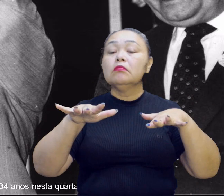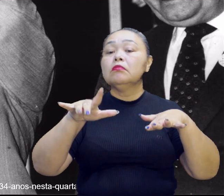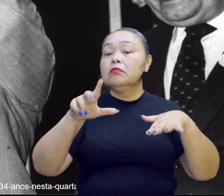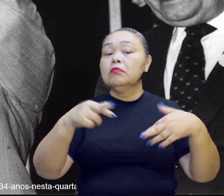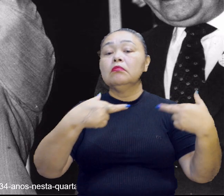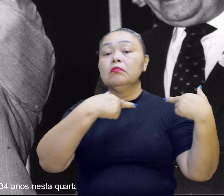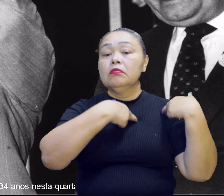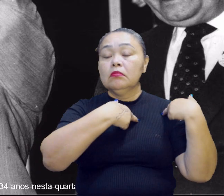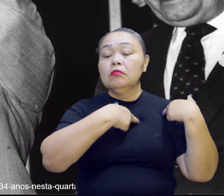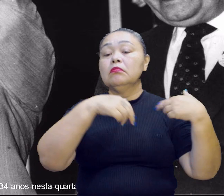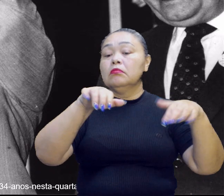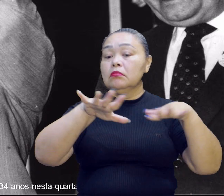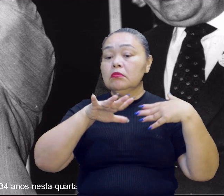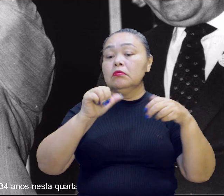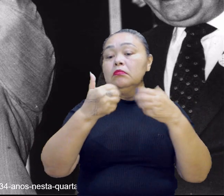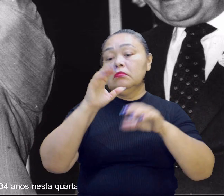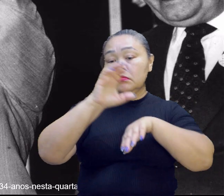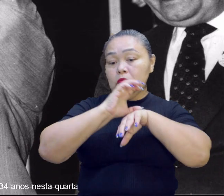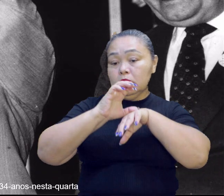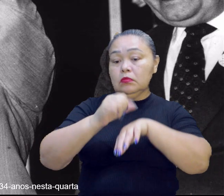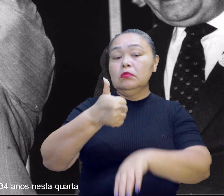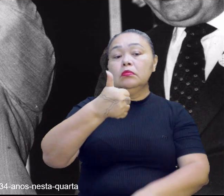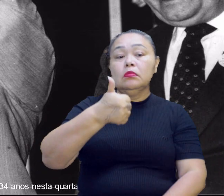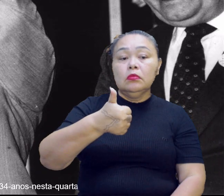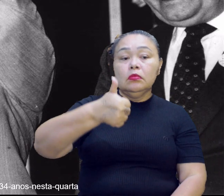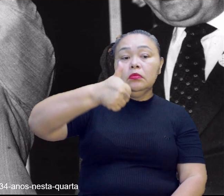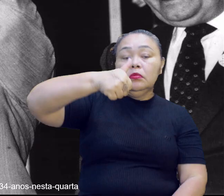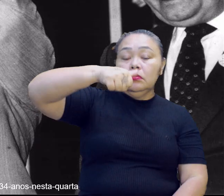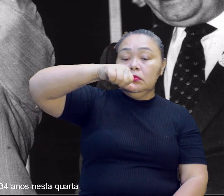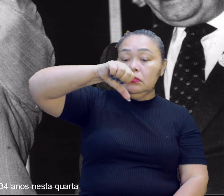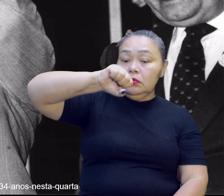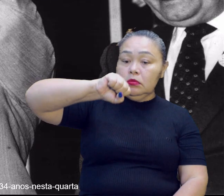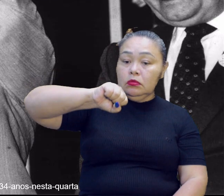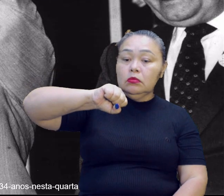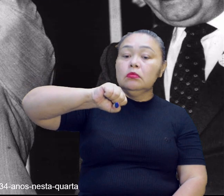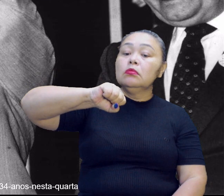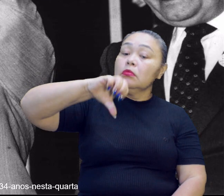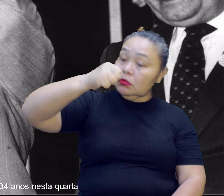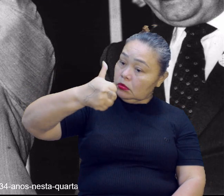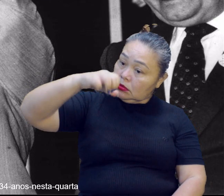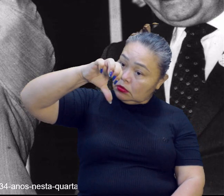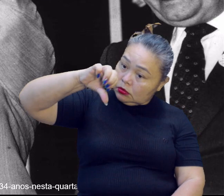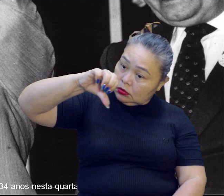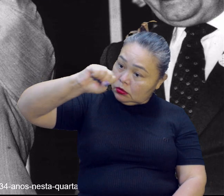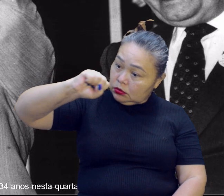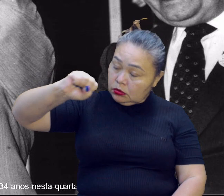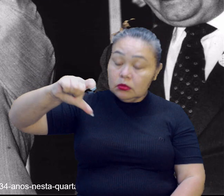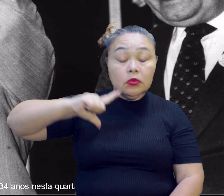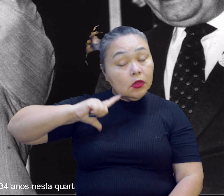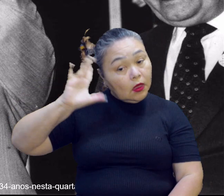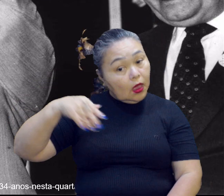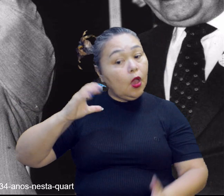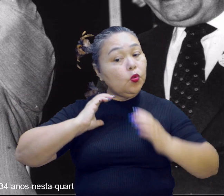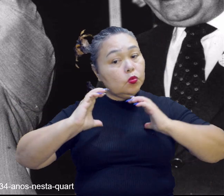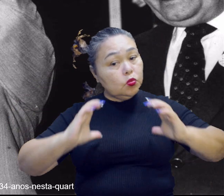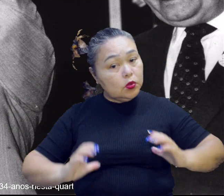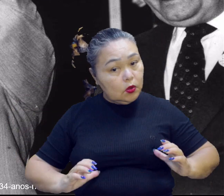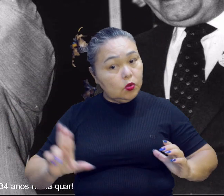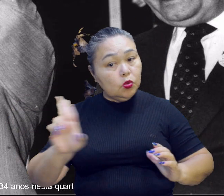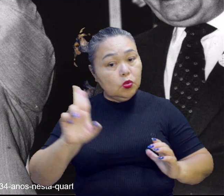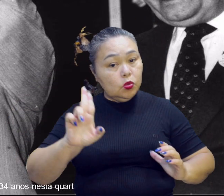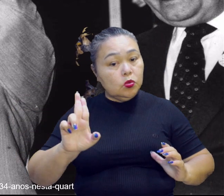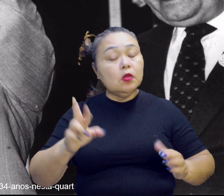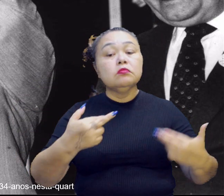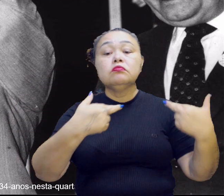responsável pela Constituição de 1988, que é chamada também de Constituição Cidadã, que vai